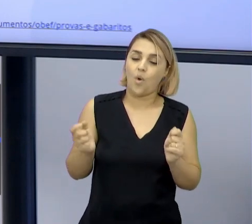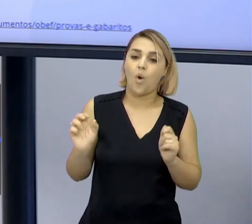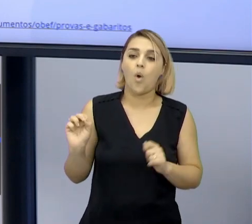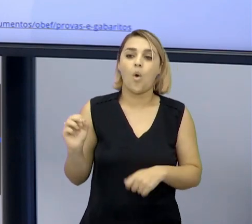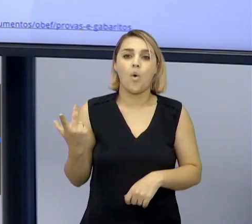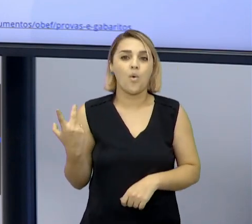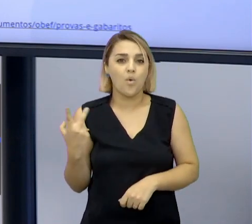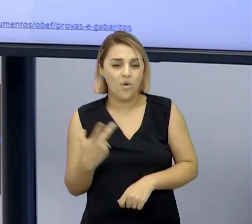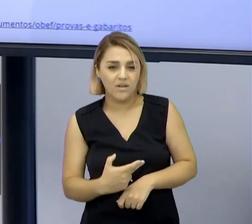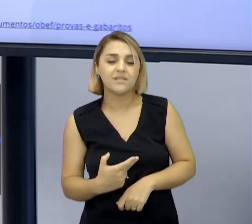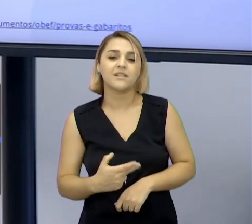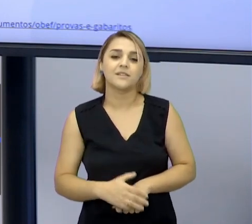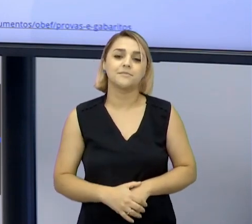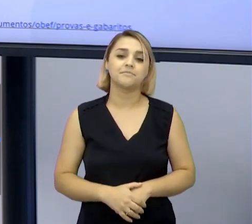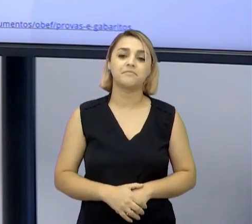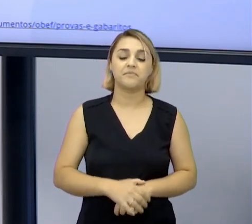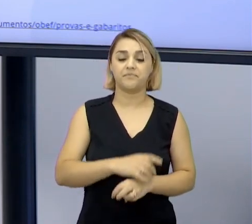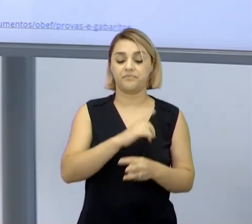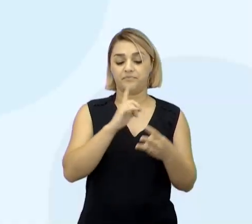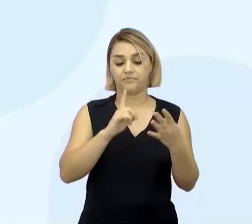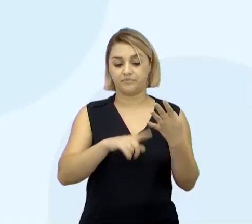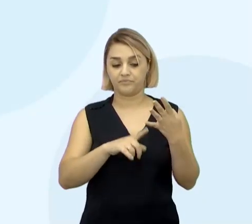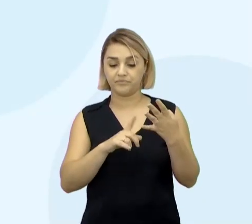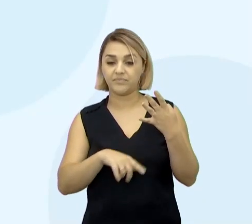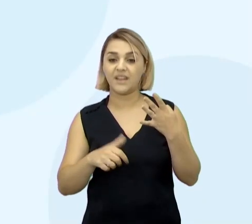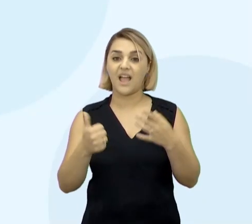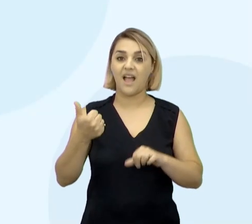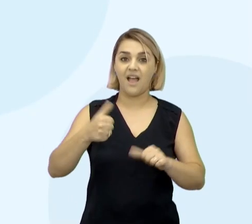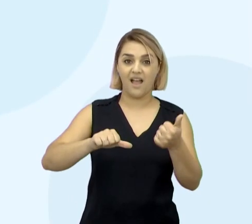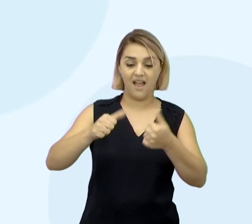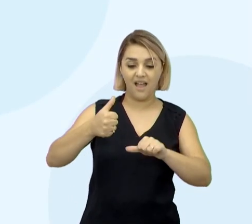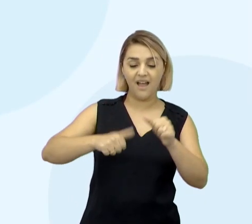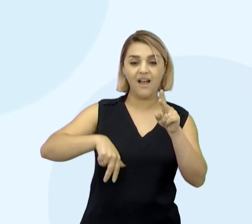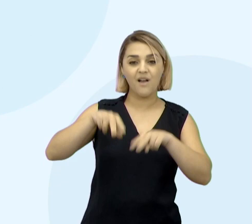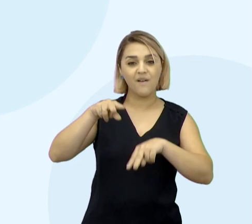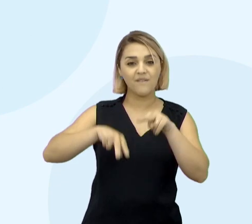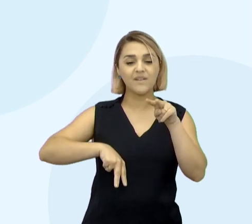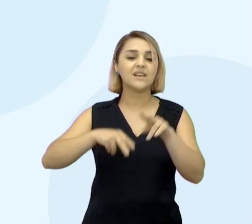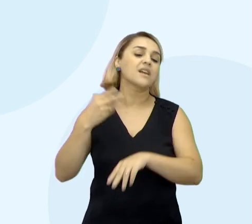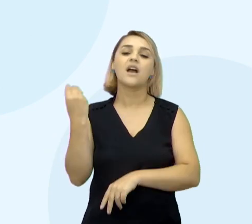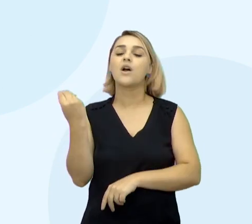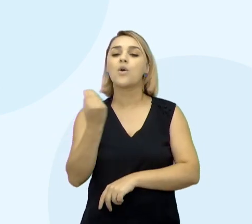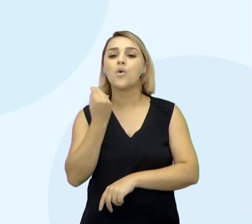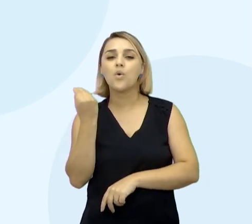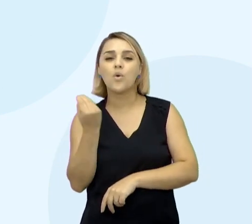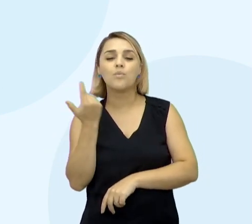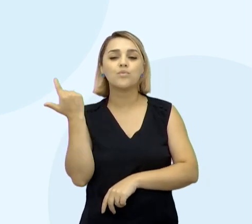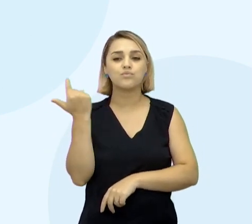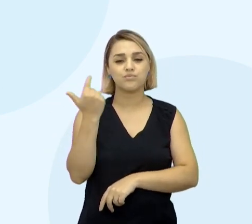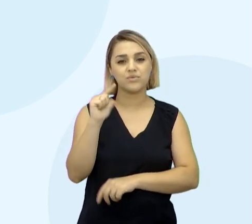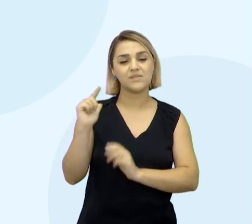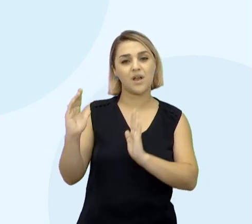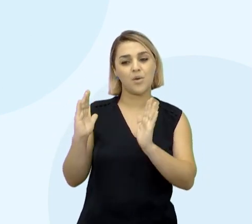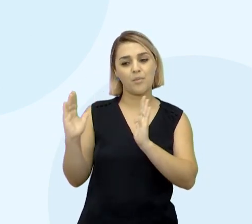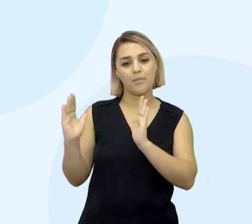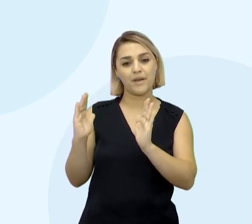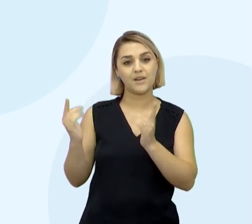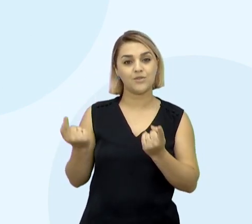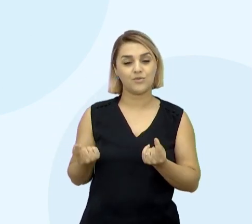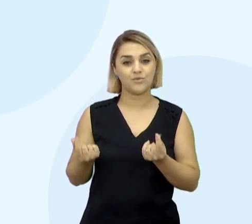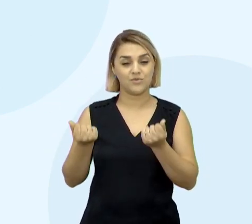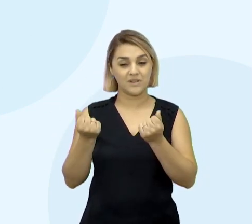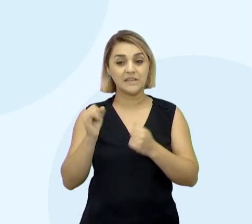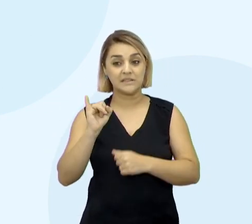já tiro. E tem avaliar como suas finanças se comportam durante o período que foi feito o orçamento. Se eu